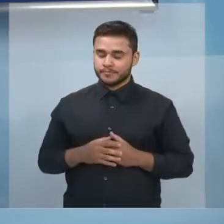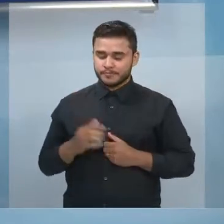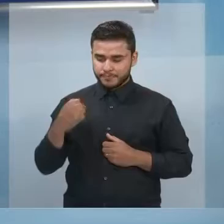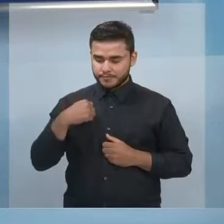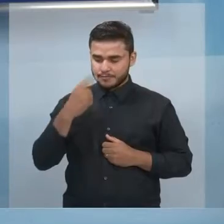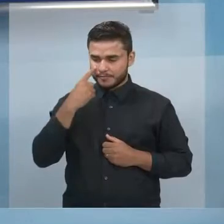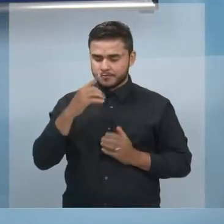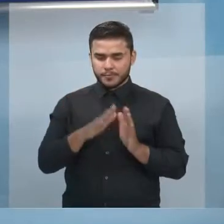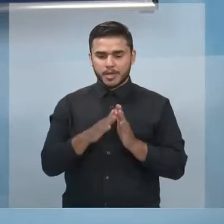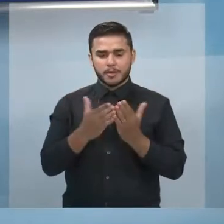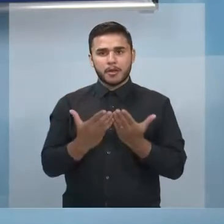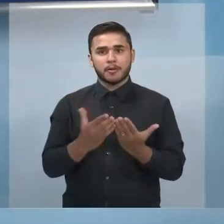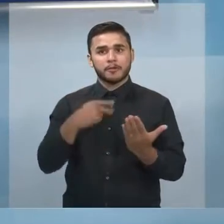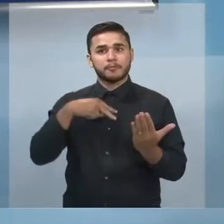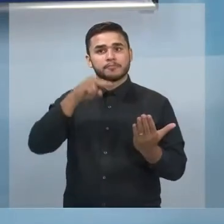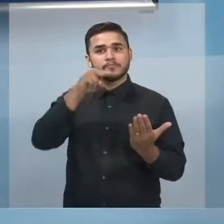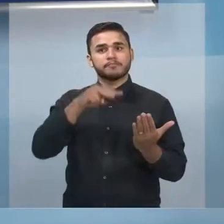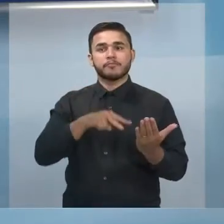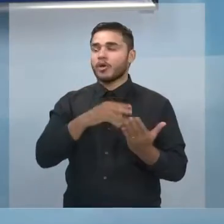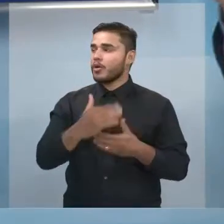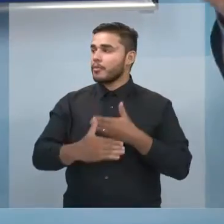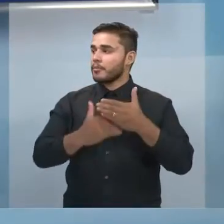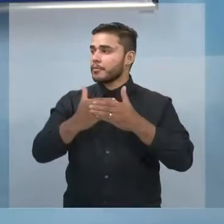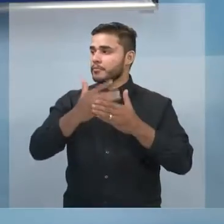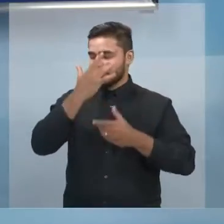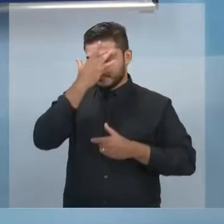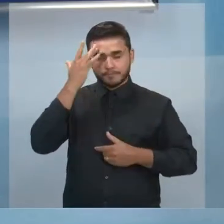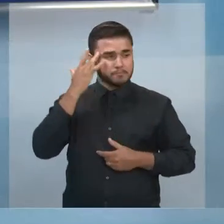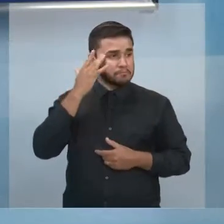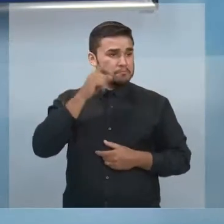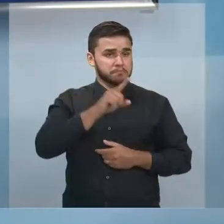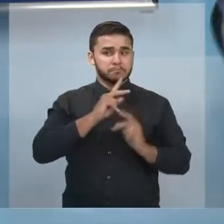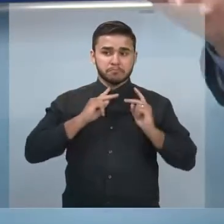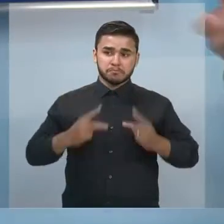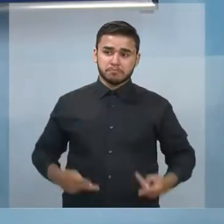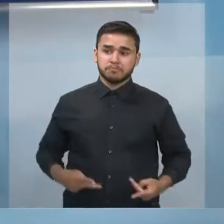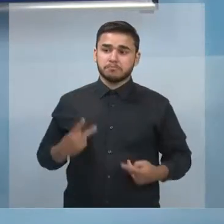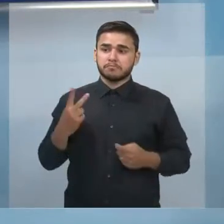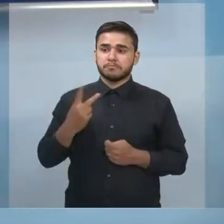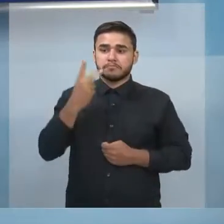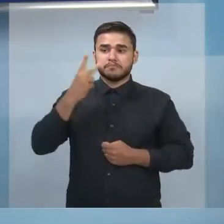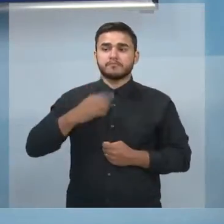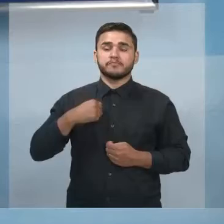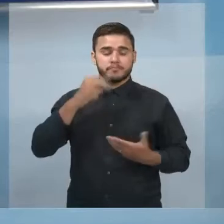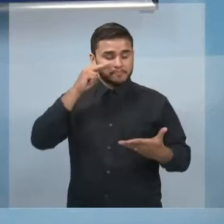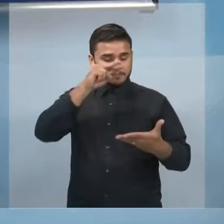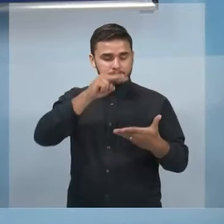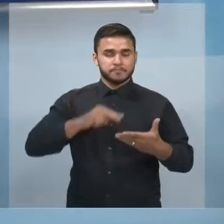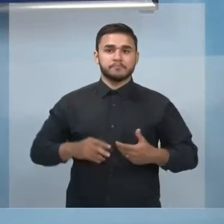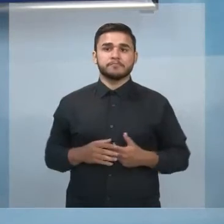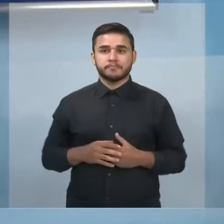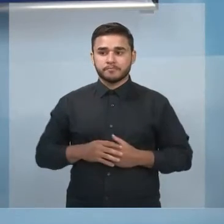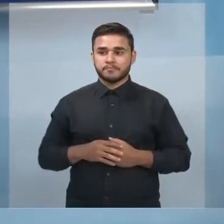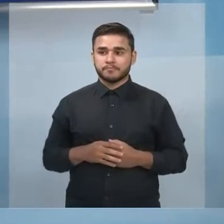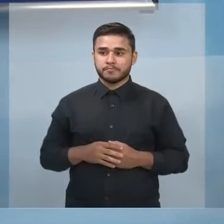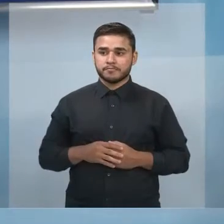falávamos ainda há pouco, sobre a evolução do homem, ou não, os valores, enfim e tal. E aqui já